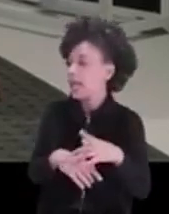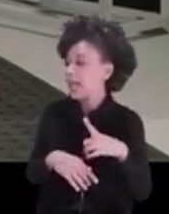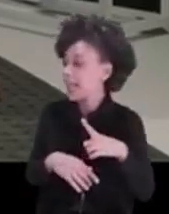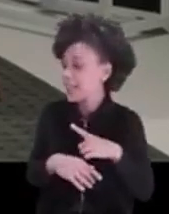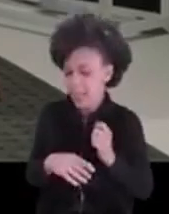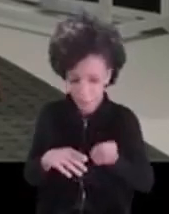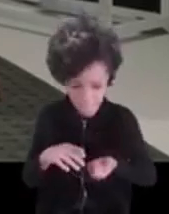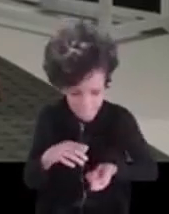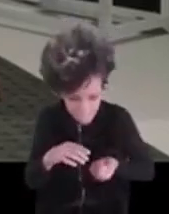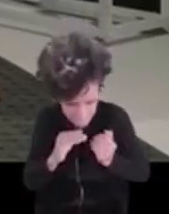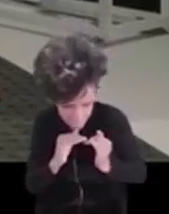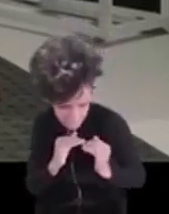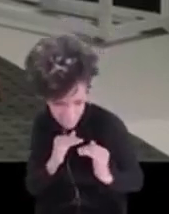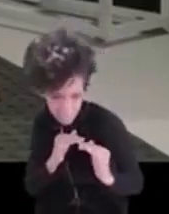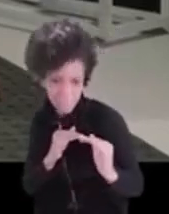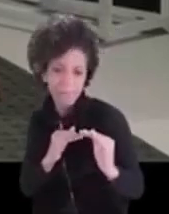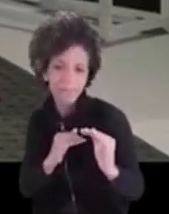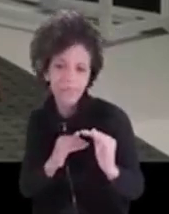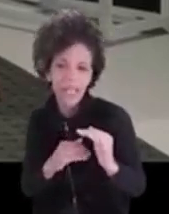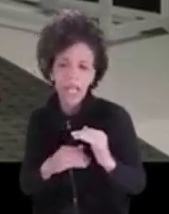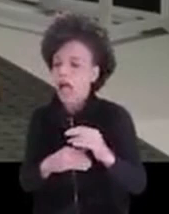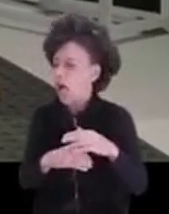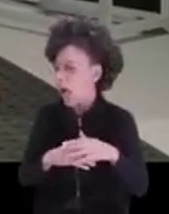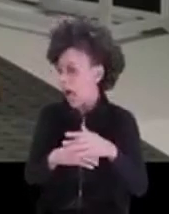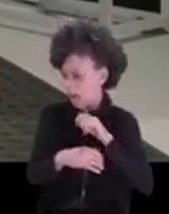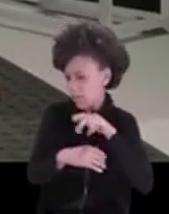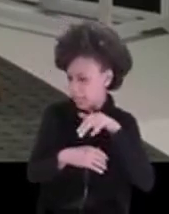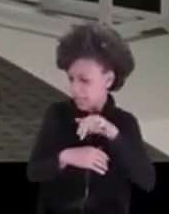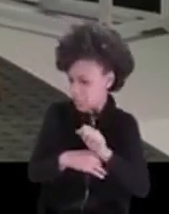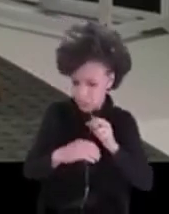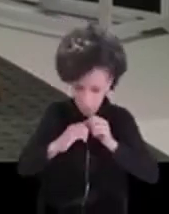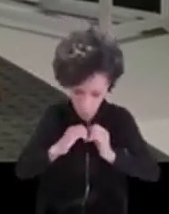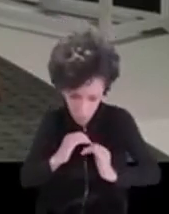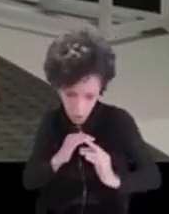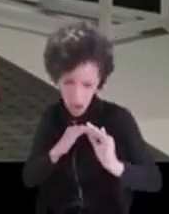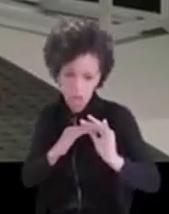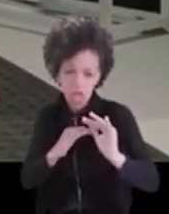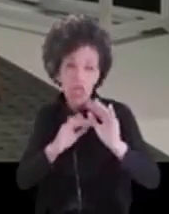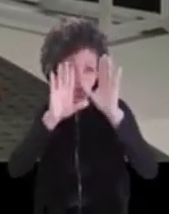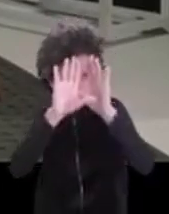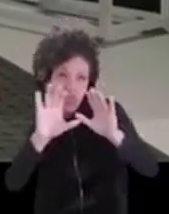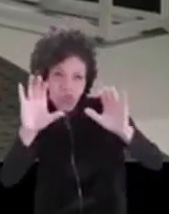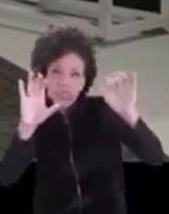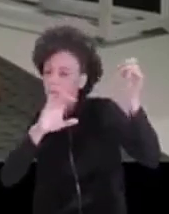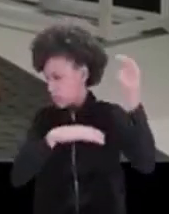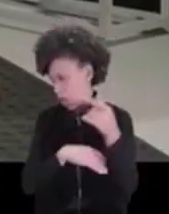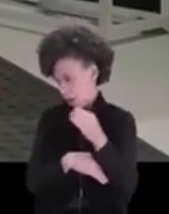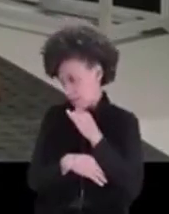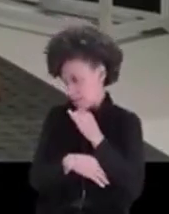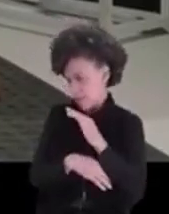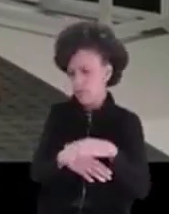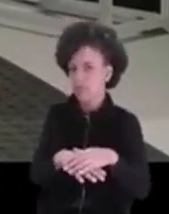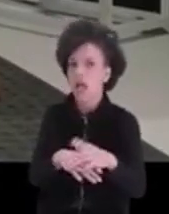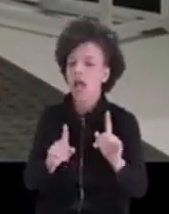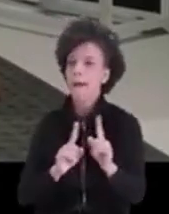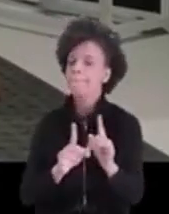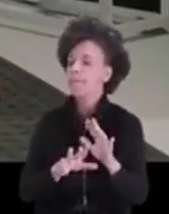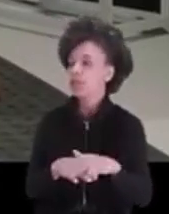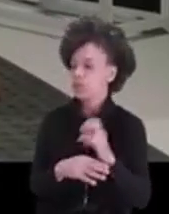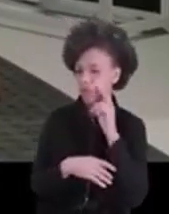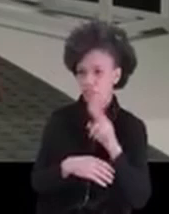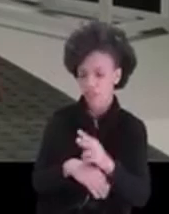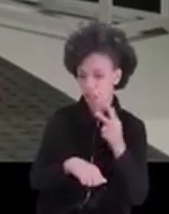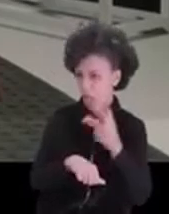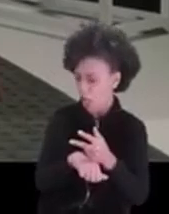galera tá jogando bolinha de gude são alienígenas jogando bolinha de gudes com o sistema solar praticamente filme né é quando eu vi isso